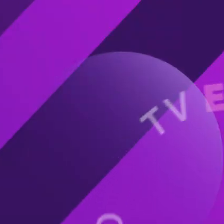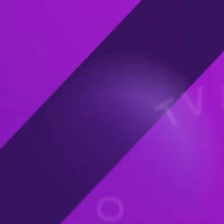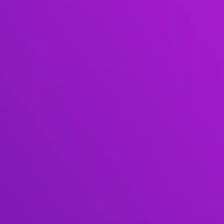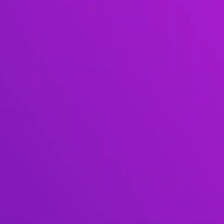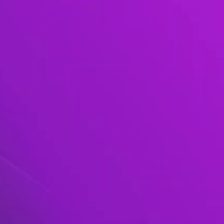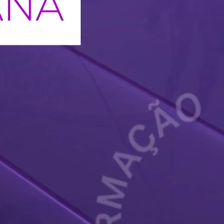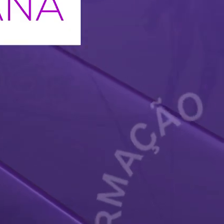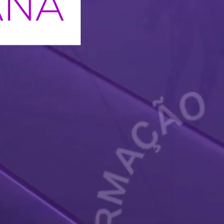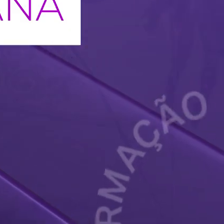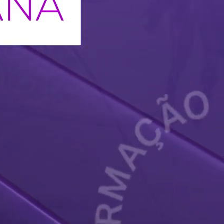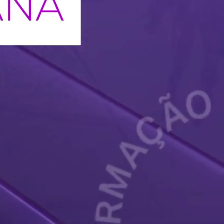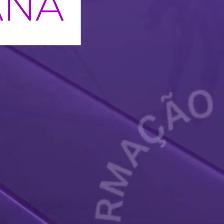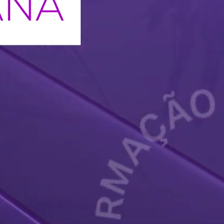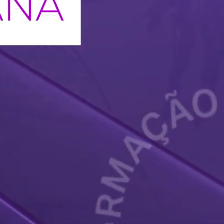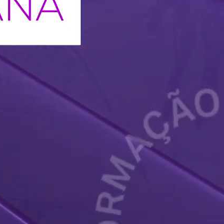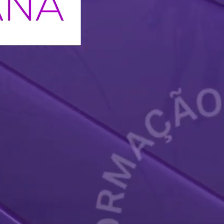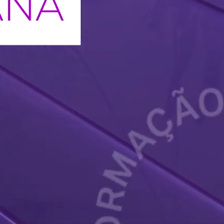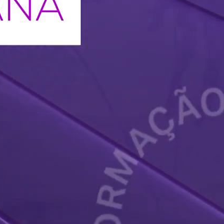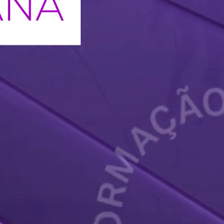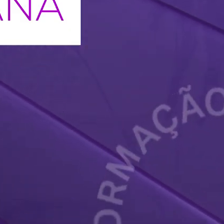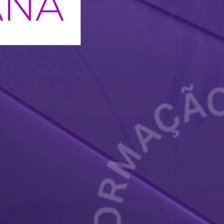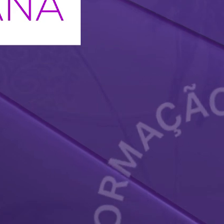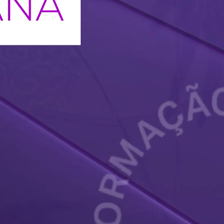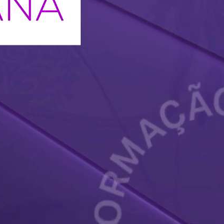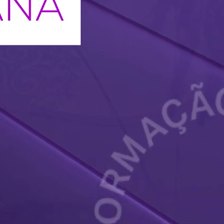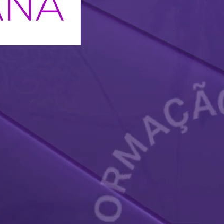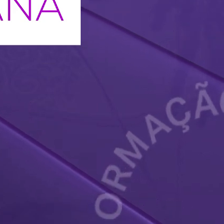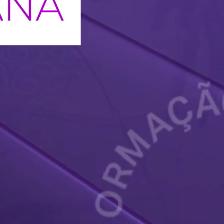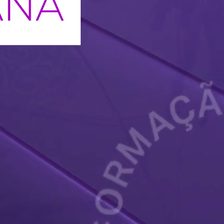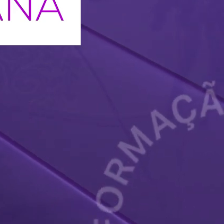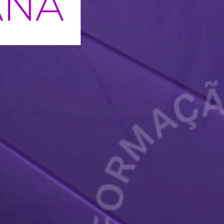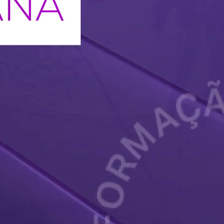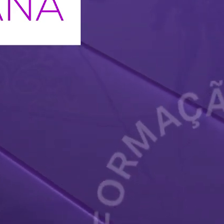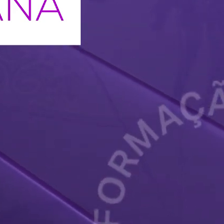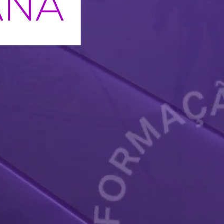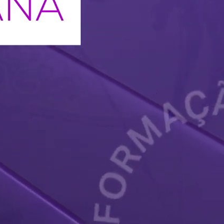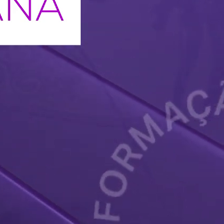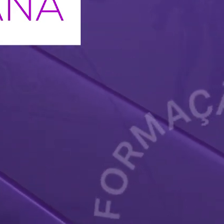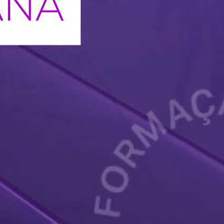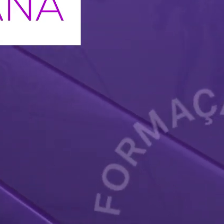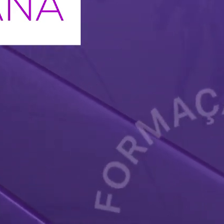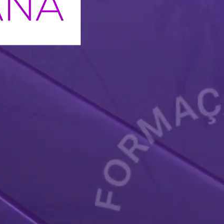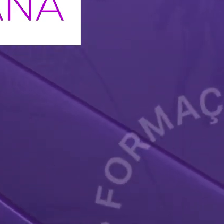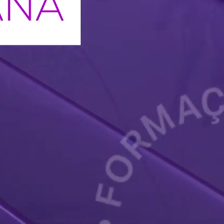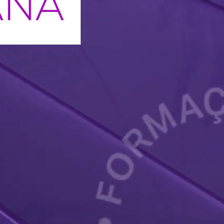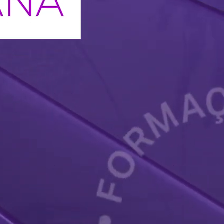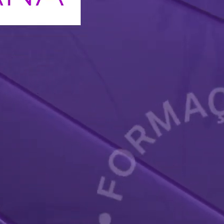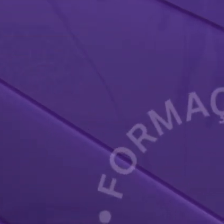Fique com o TV Elas por Elas Formação, que semana que vem tem mais.